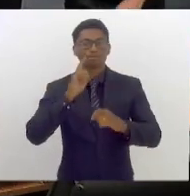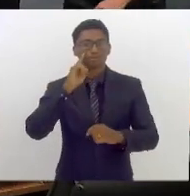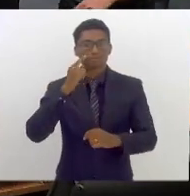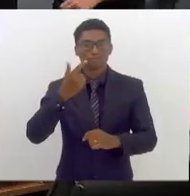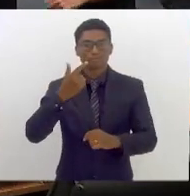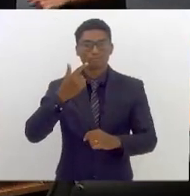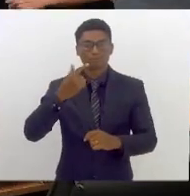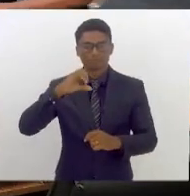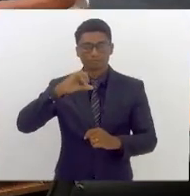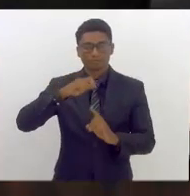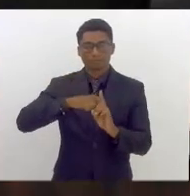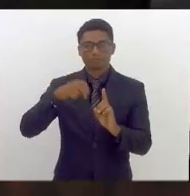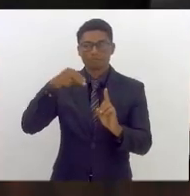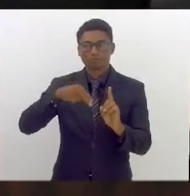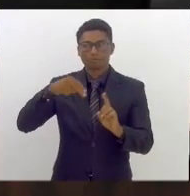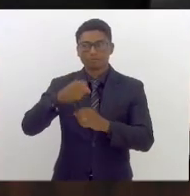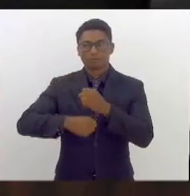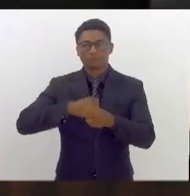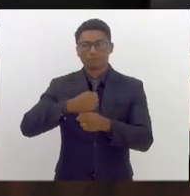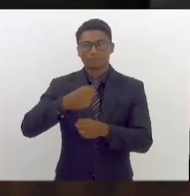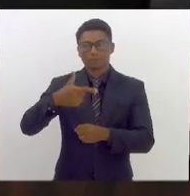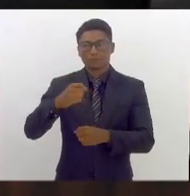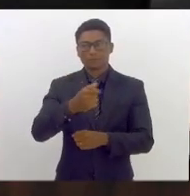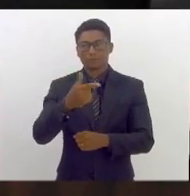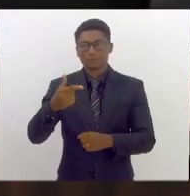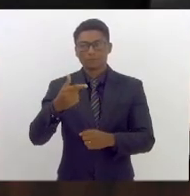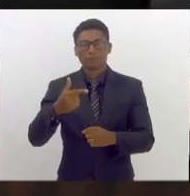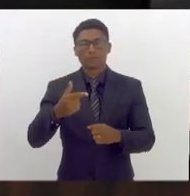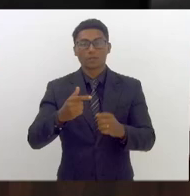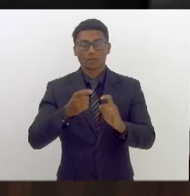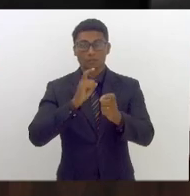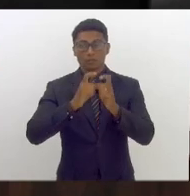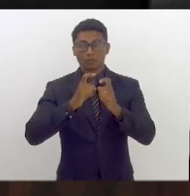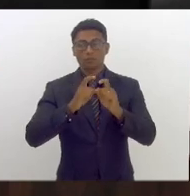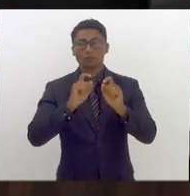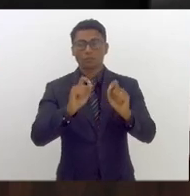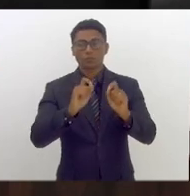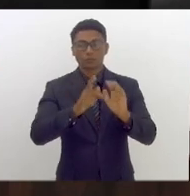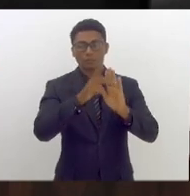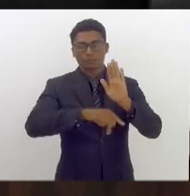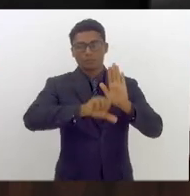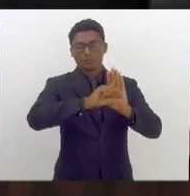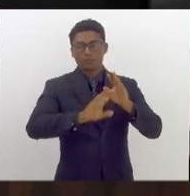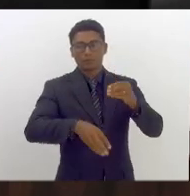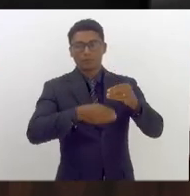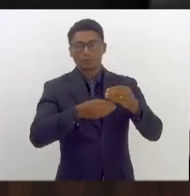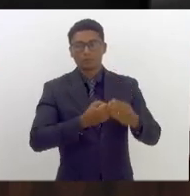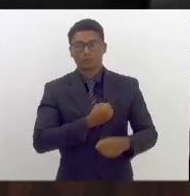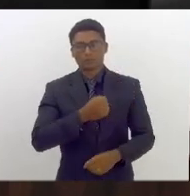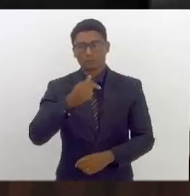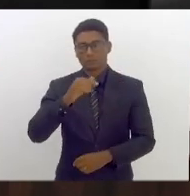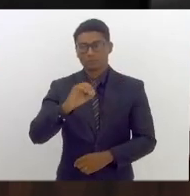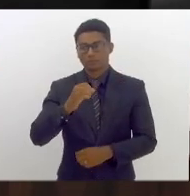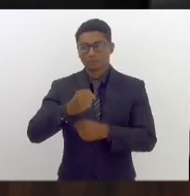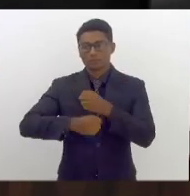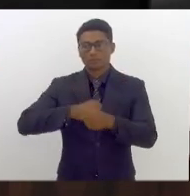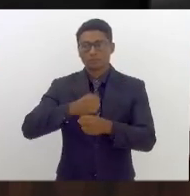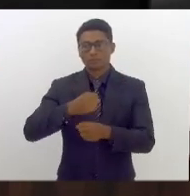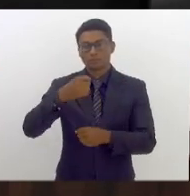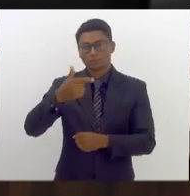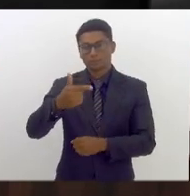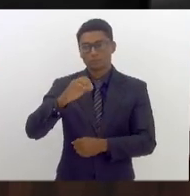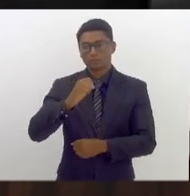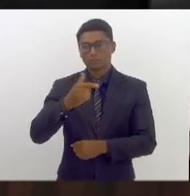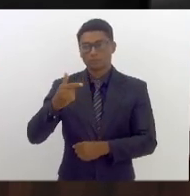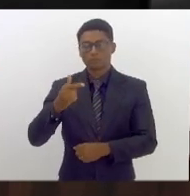de novembro de 22, em regime de urgência e discussão única. Projeto de Lei Complementar 70 de 2022,